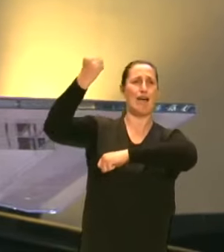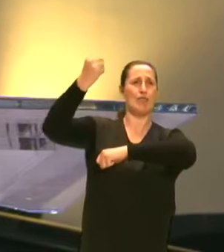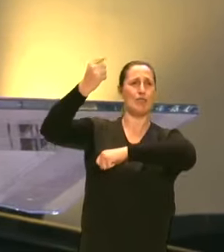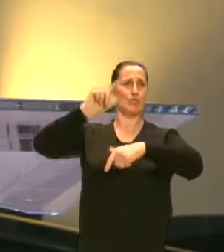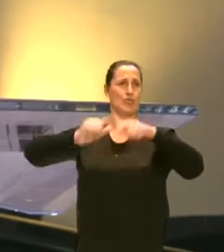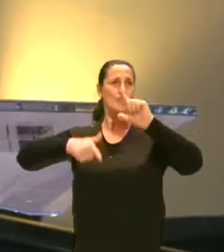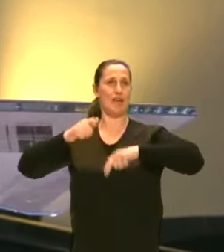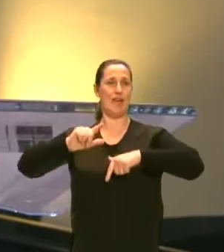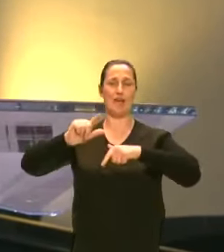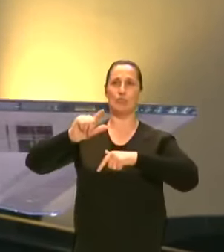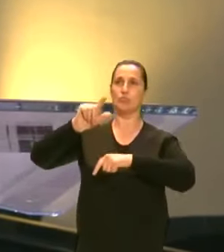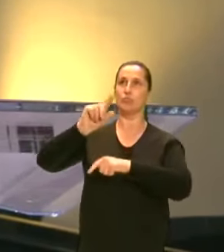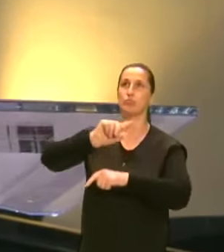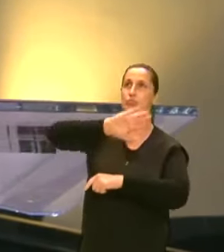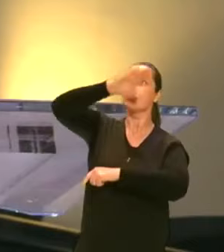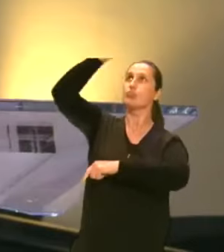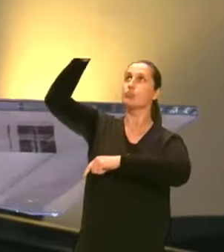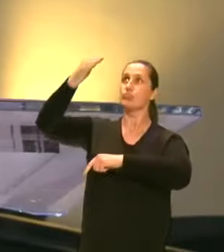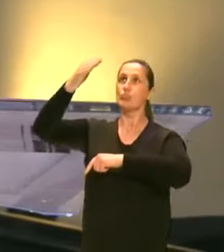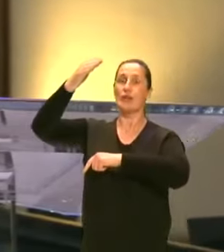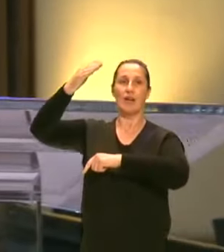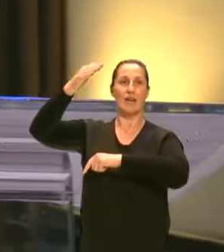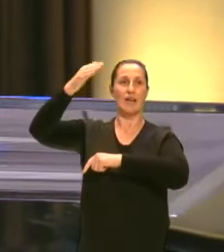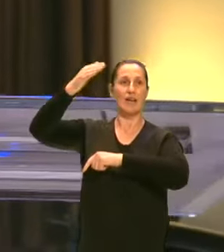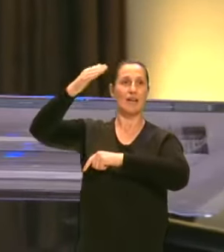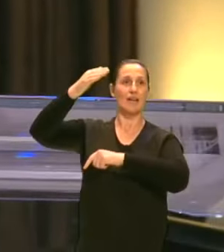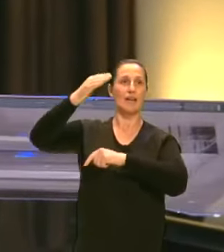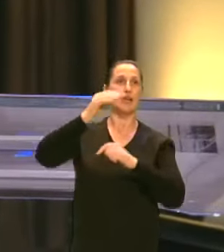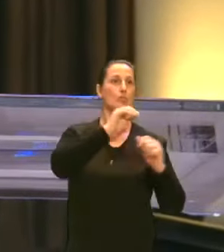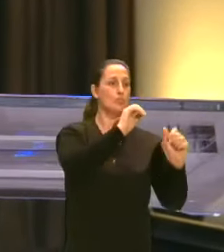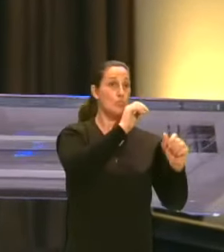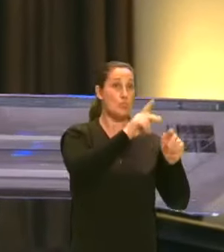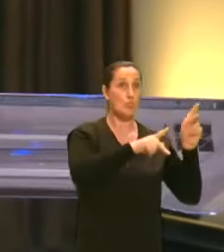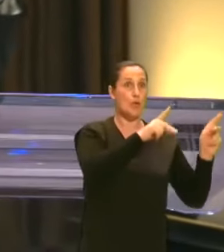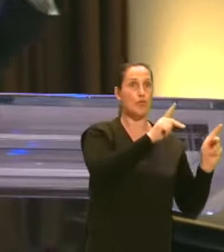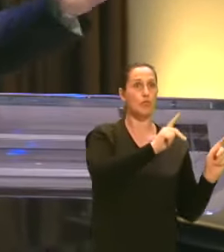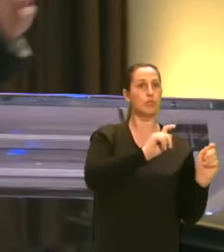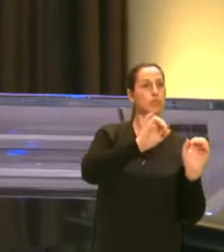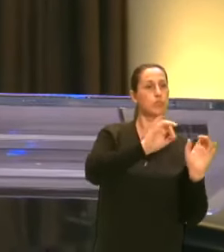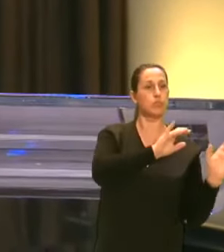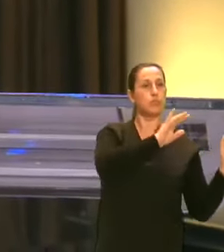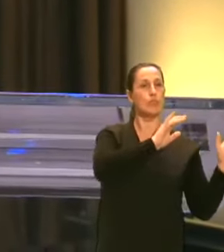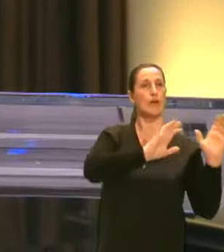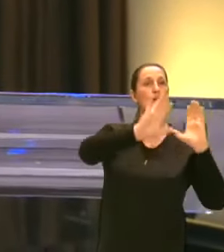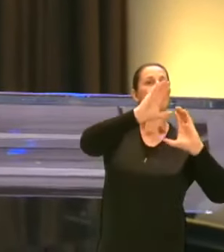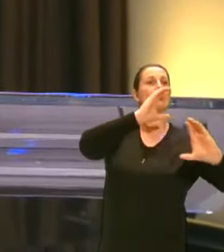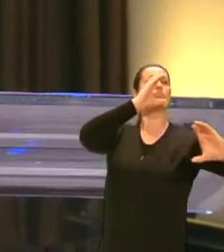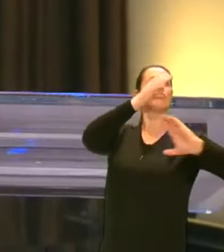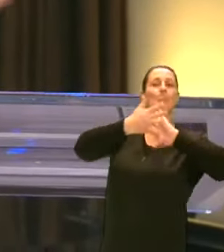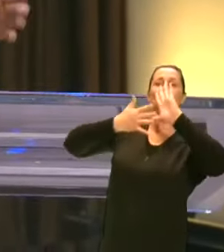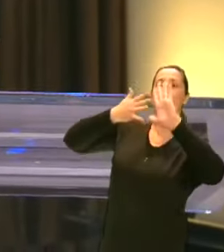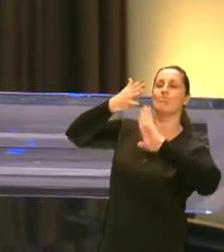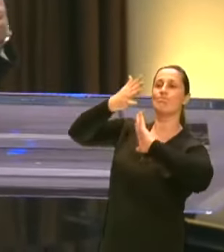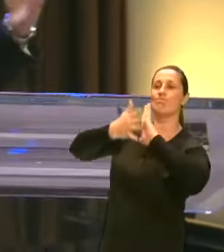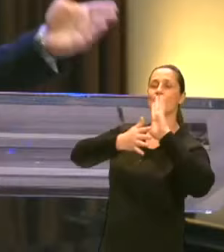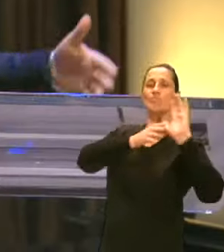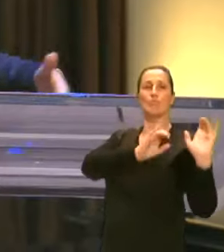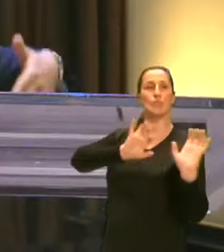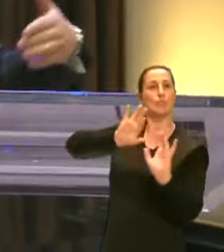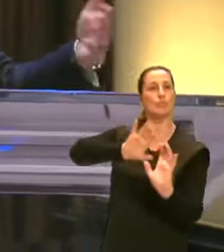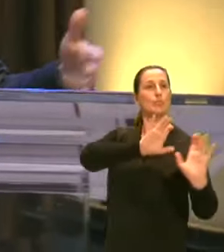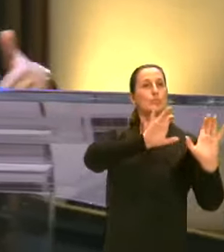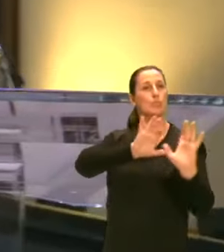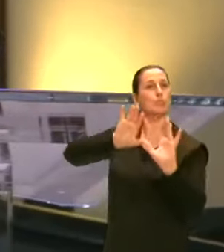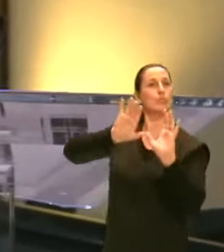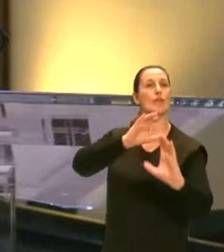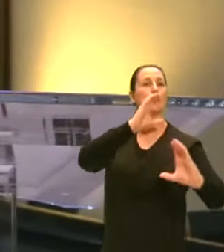os cânticos da romanagem, as canções da peregrinação. Então, conforme eles iam